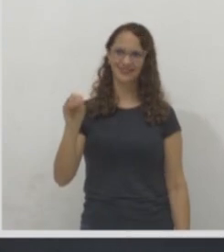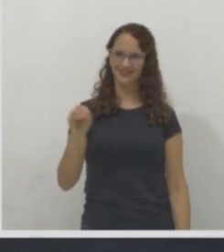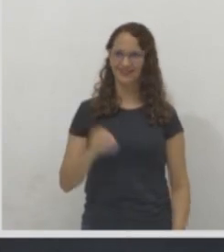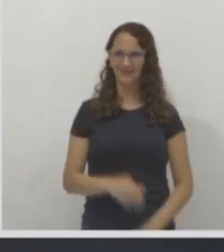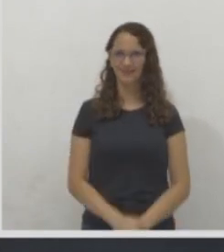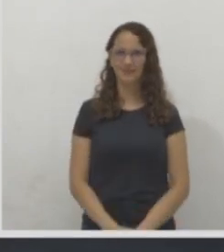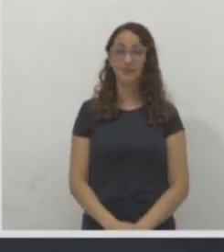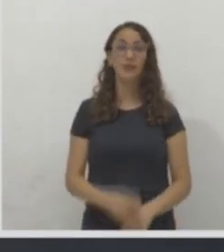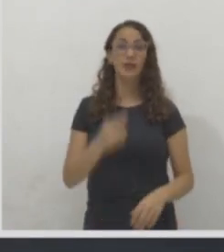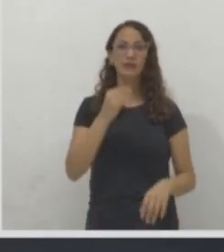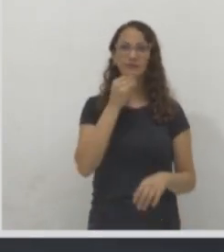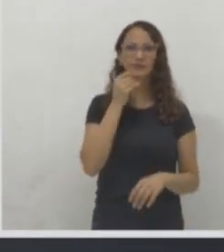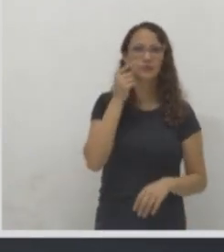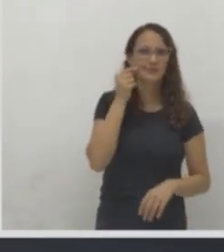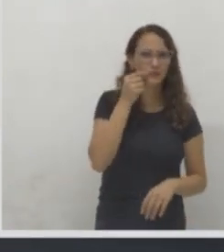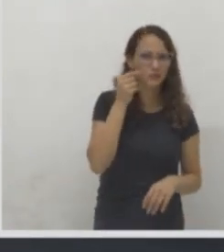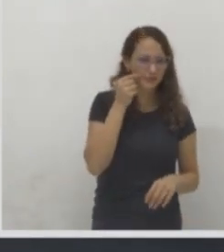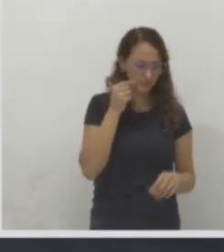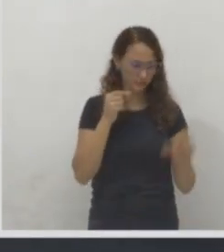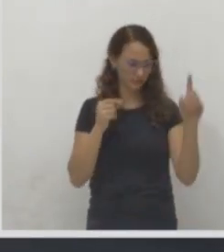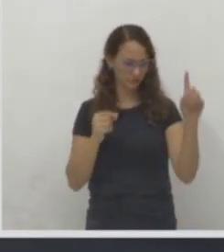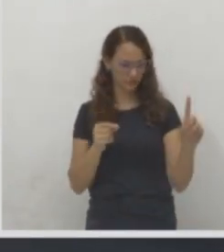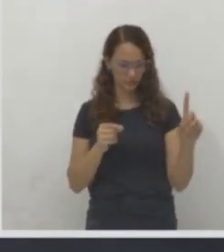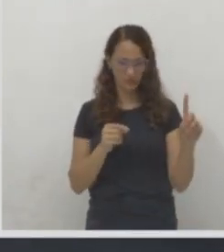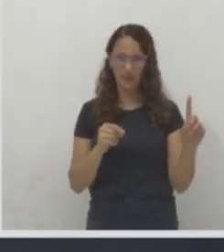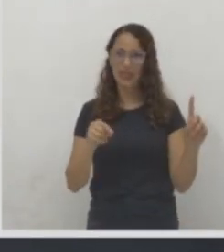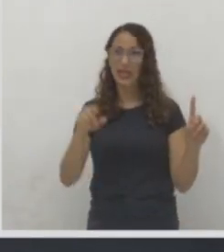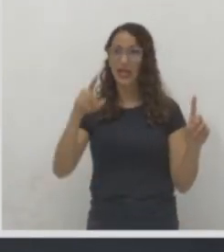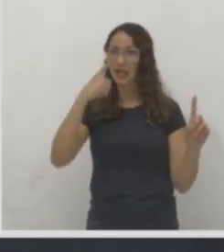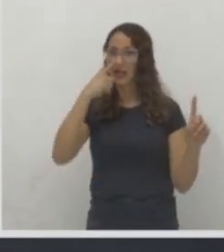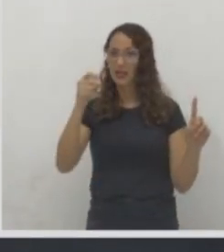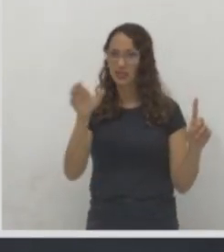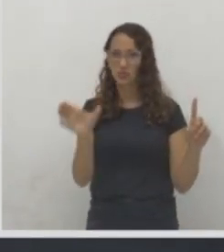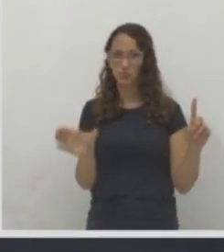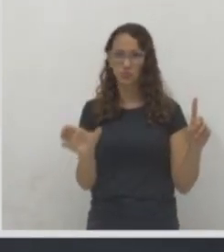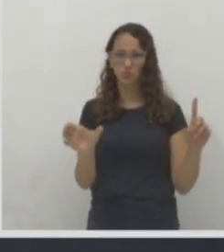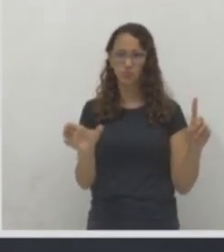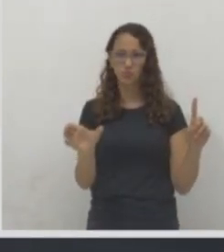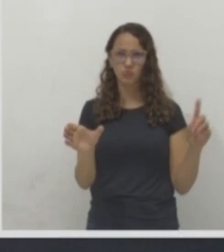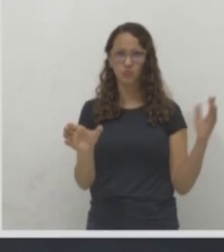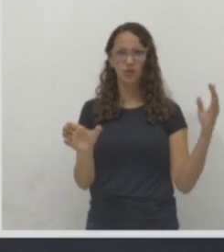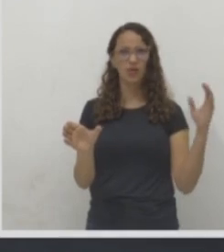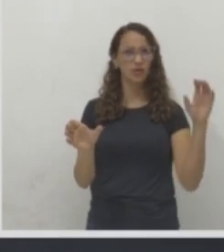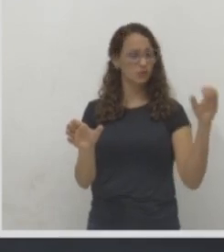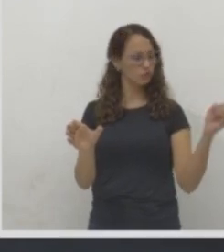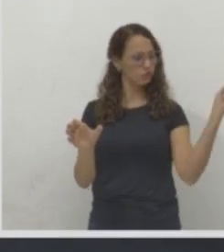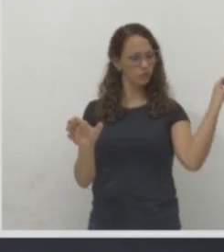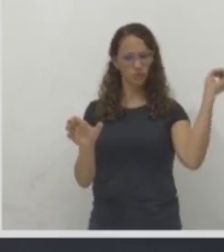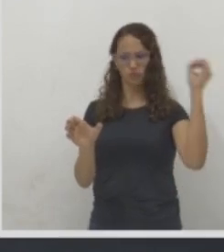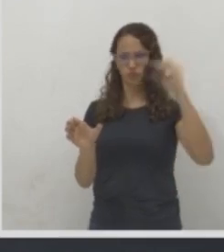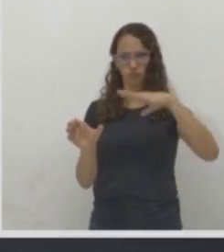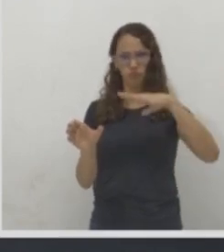esse objeto e o lixeiro. Então, ele jogou diretamente. Mas o que aconteceu?